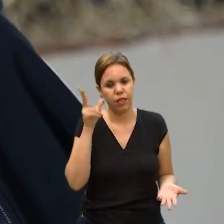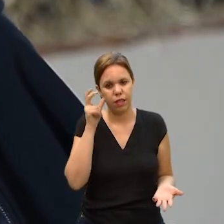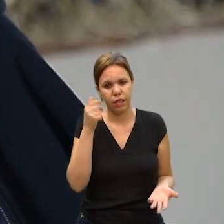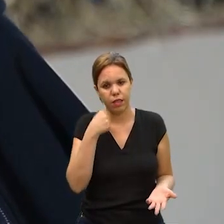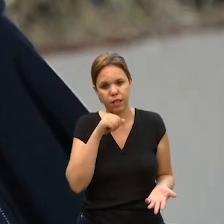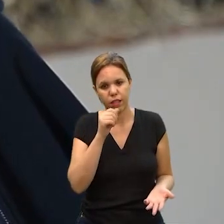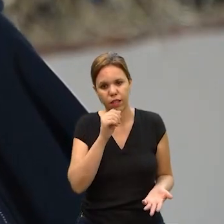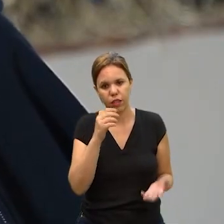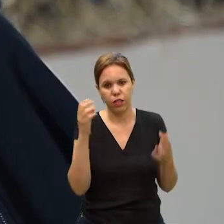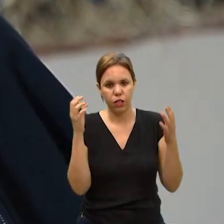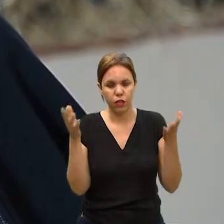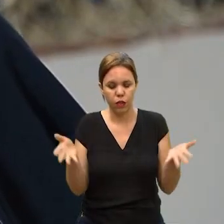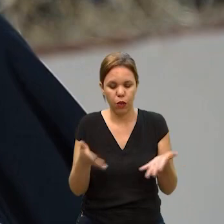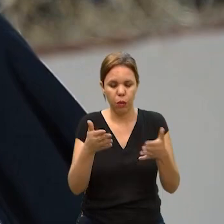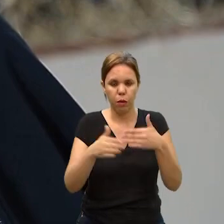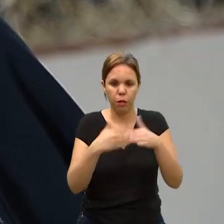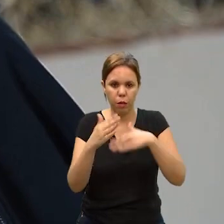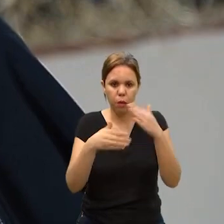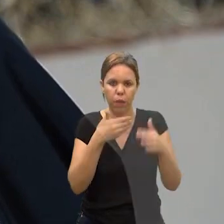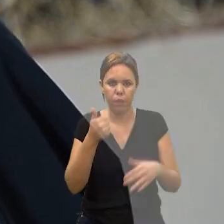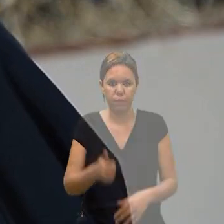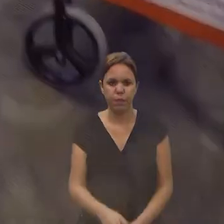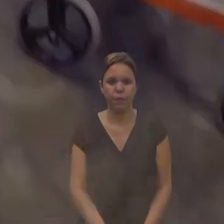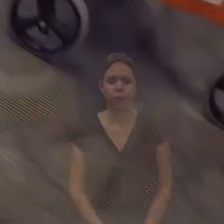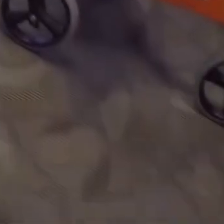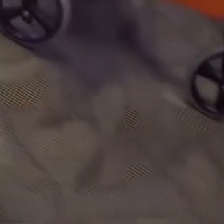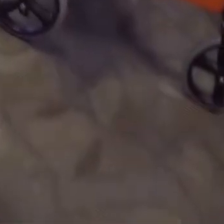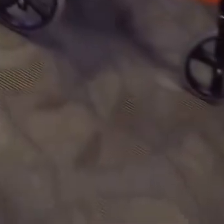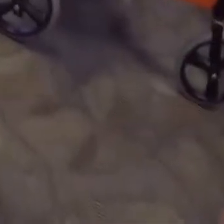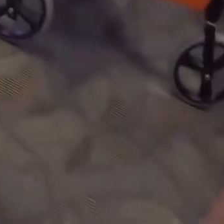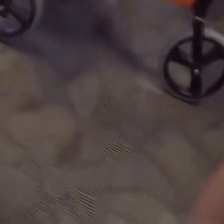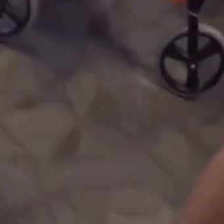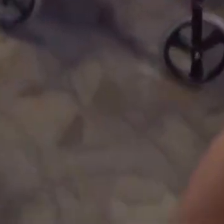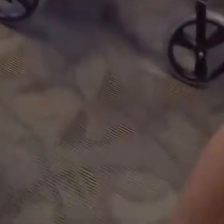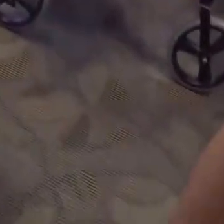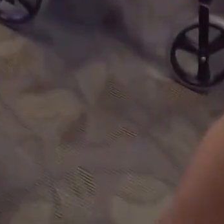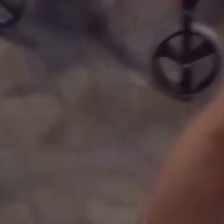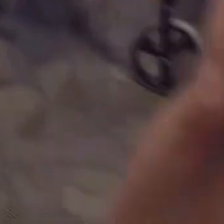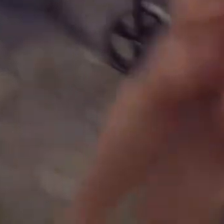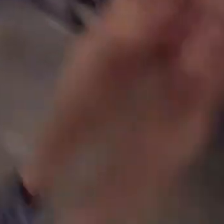também uma mãe dizendo, foram dados os primeiros passos.